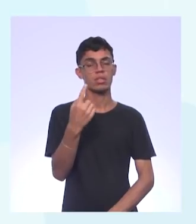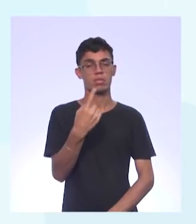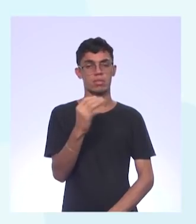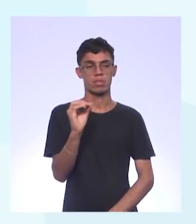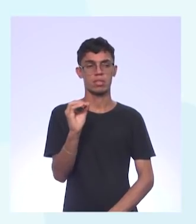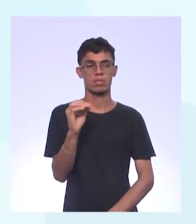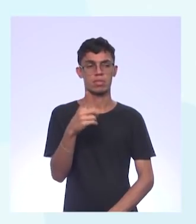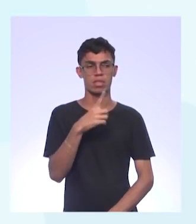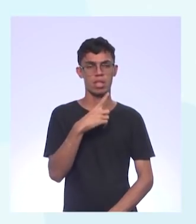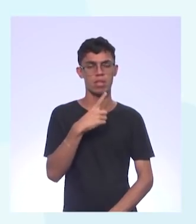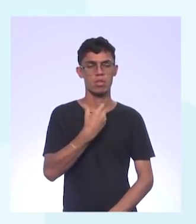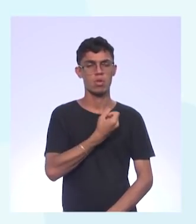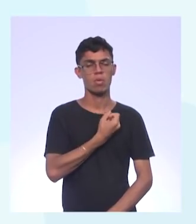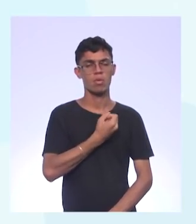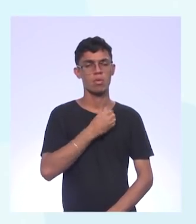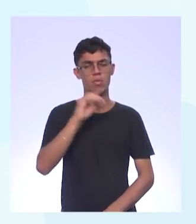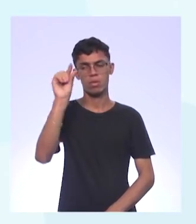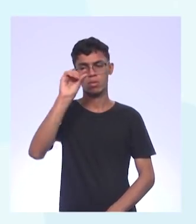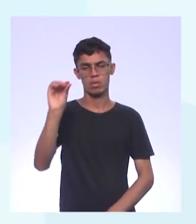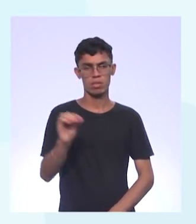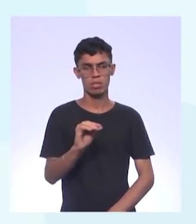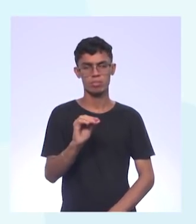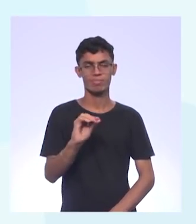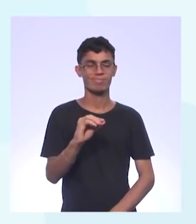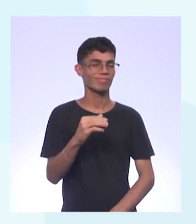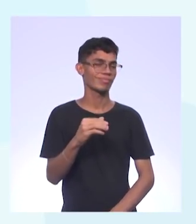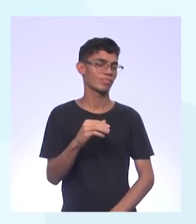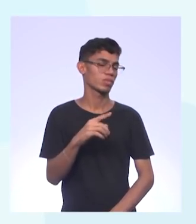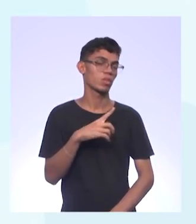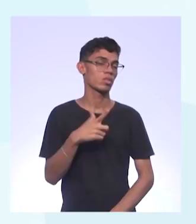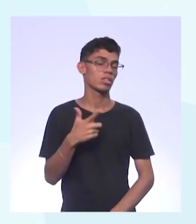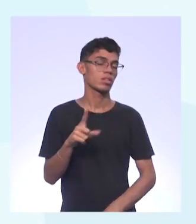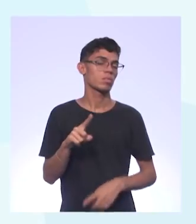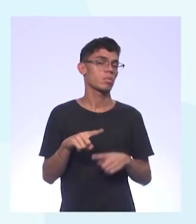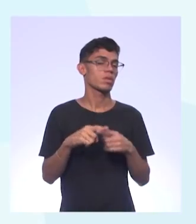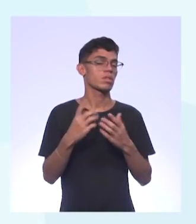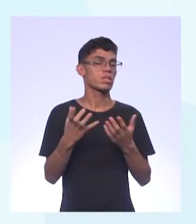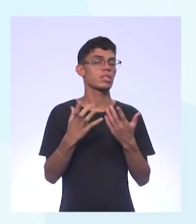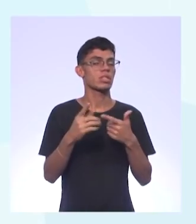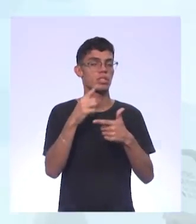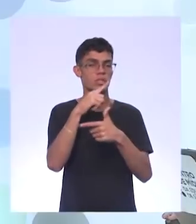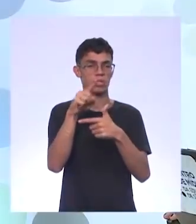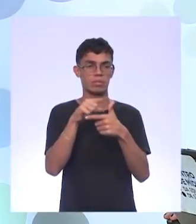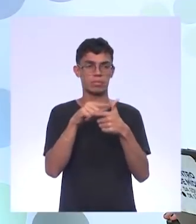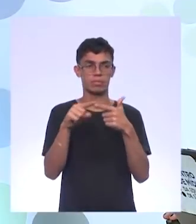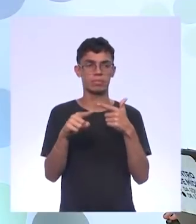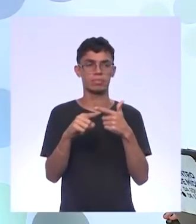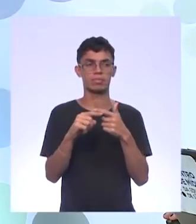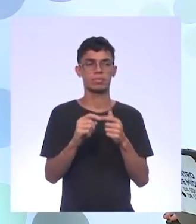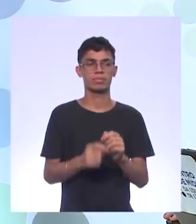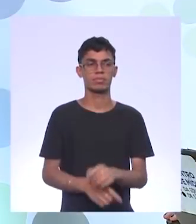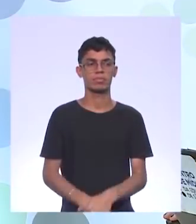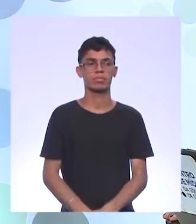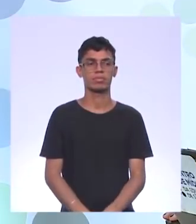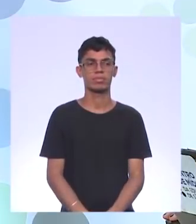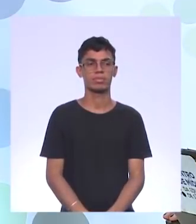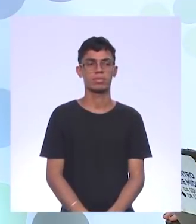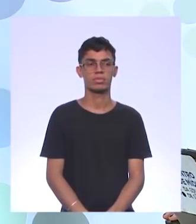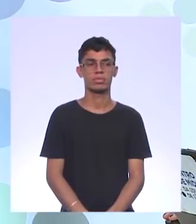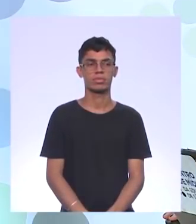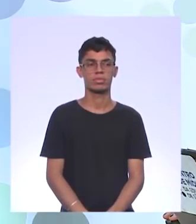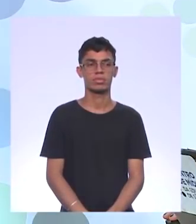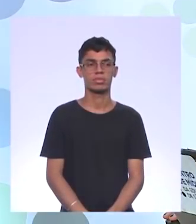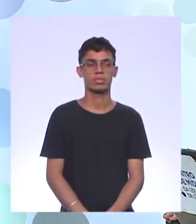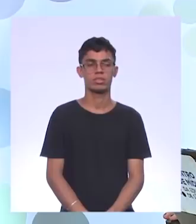a gente observa aqui não mas ainda tem o número que eu gostaria de dividir ainda queria colocar mais pedacinhos do quarto dentro dessa sobra